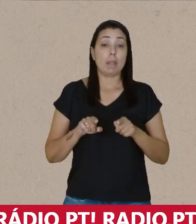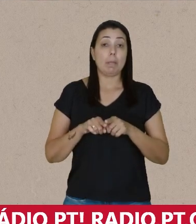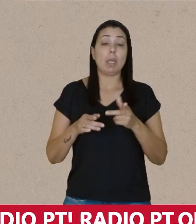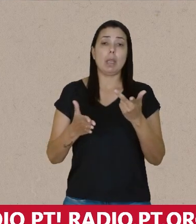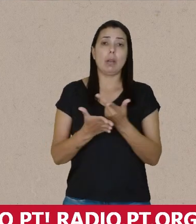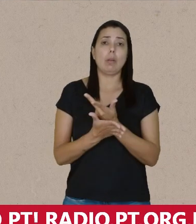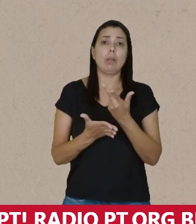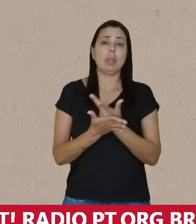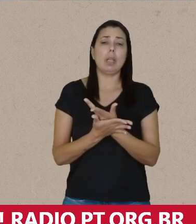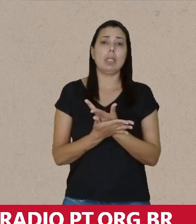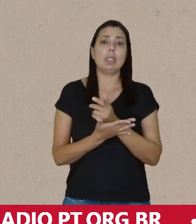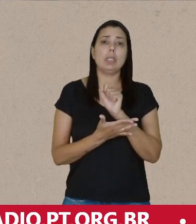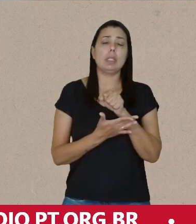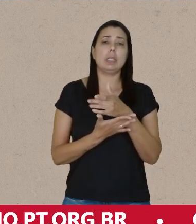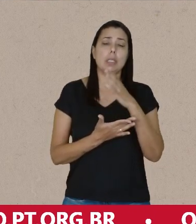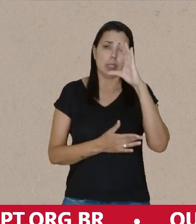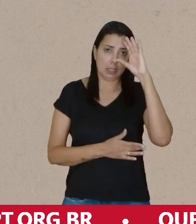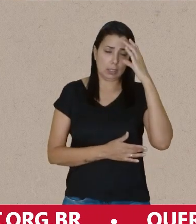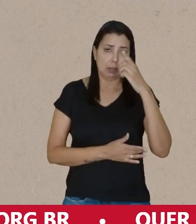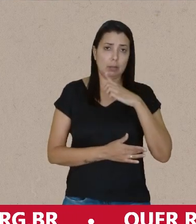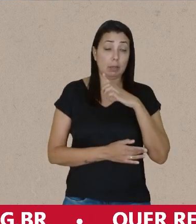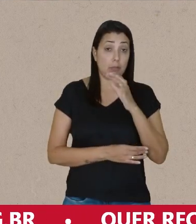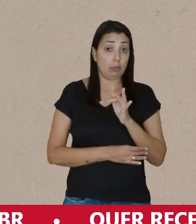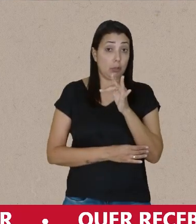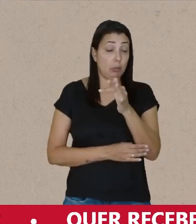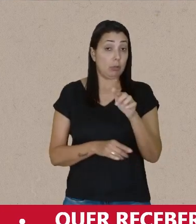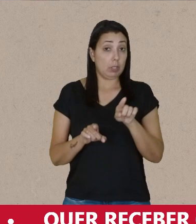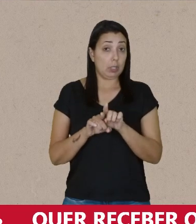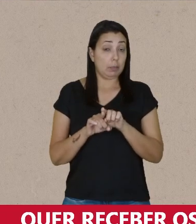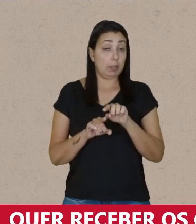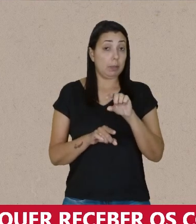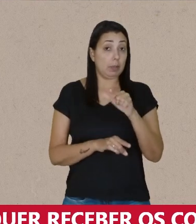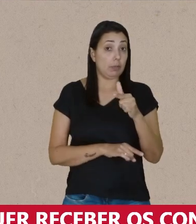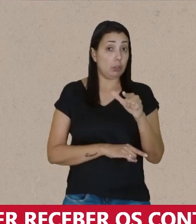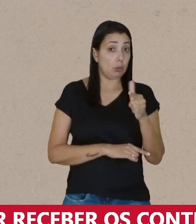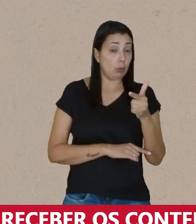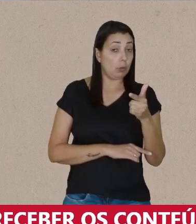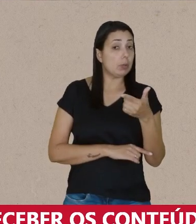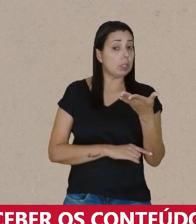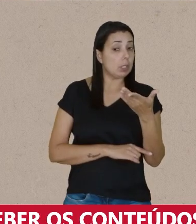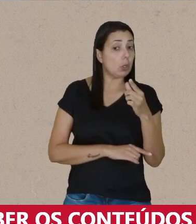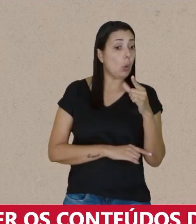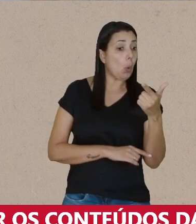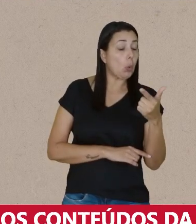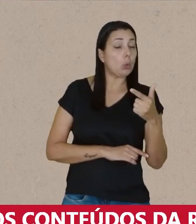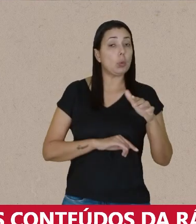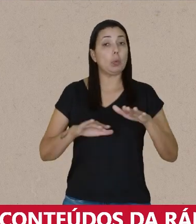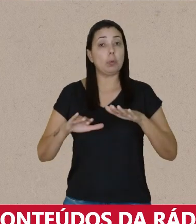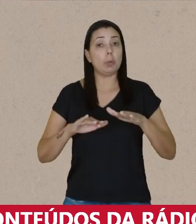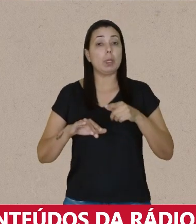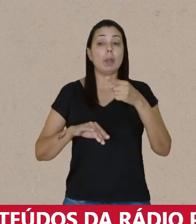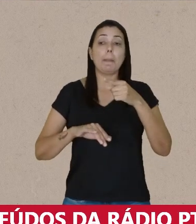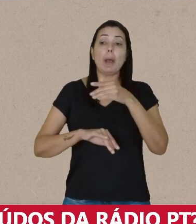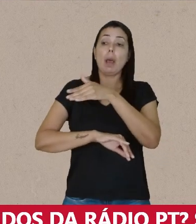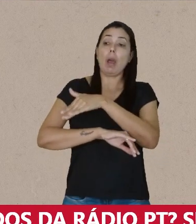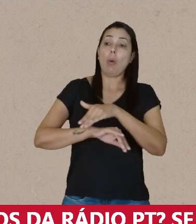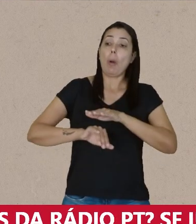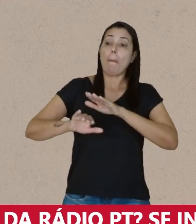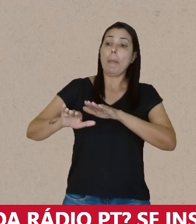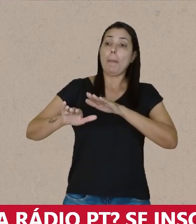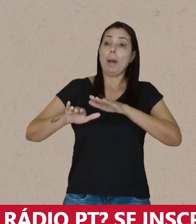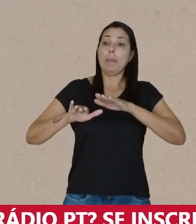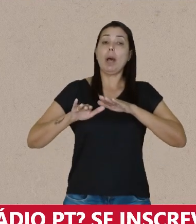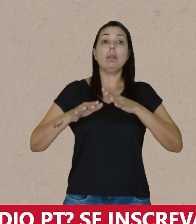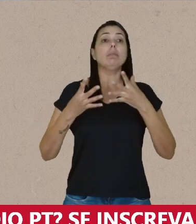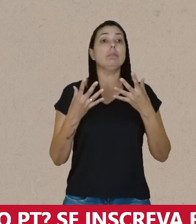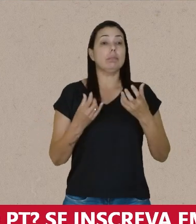acontecendo, serão decisivos para o nosso futuro, inclusive para 22. E o outro movimento é voltar às ruas e